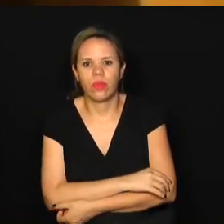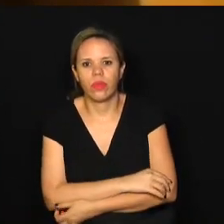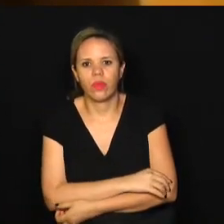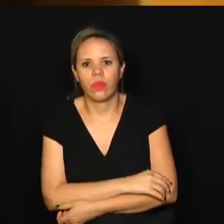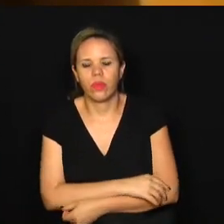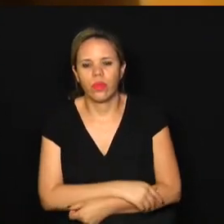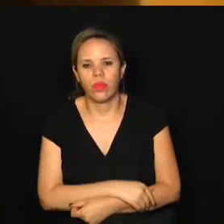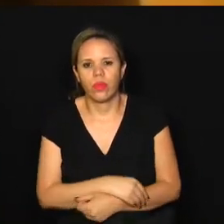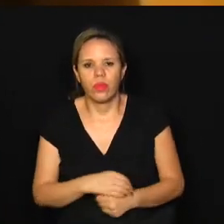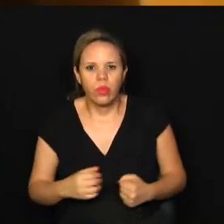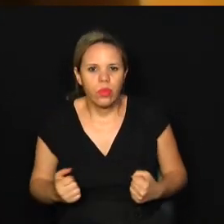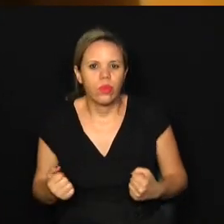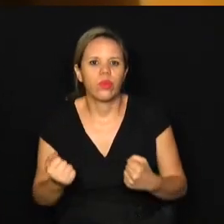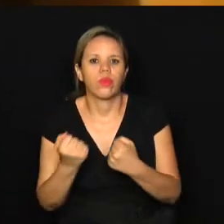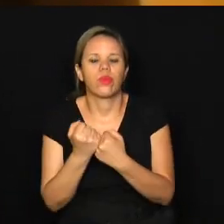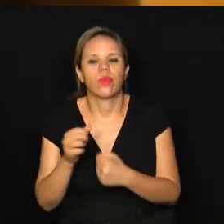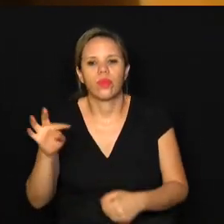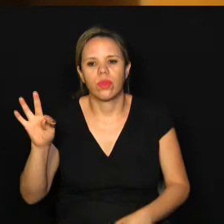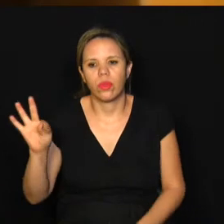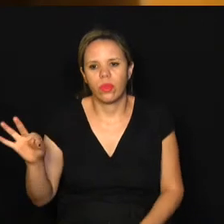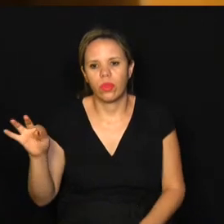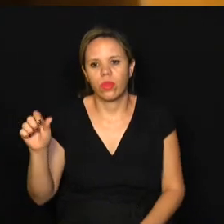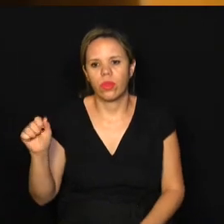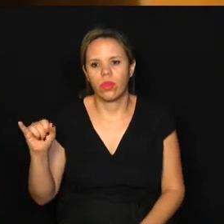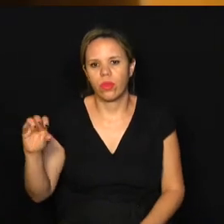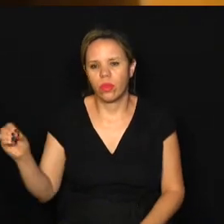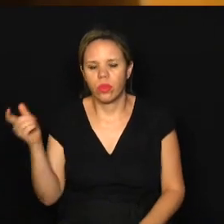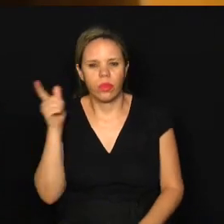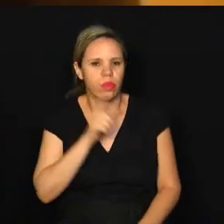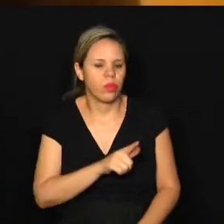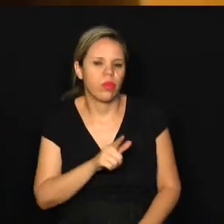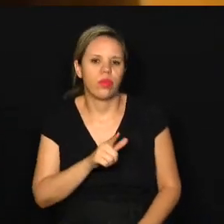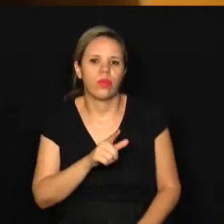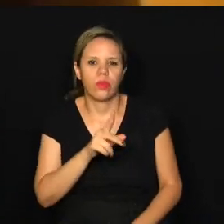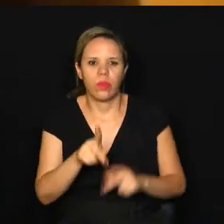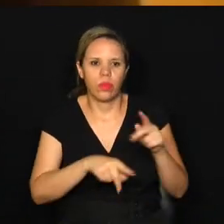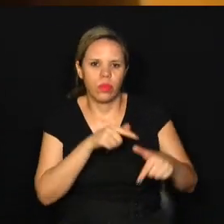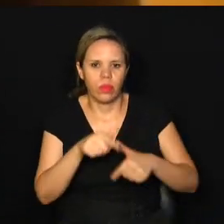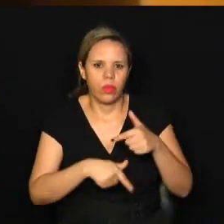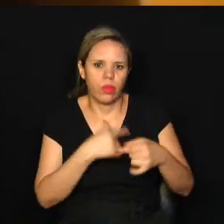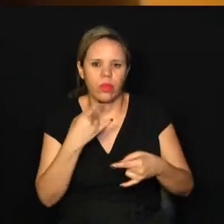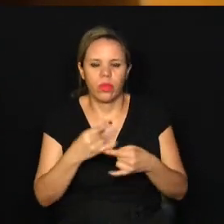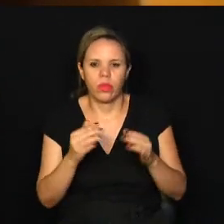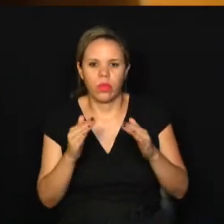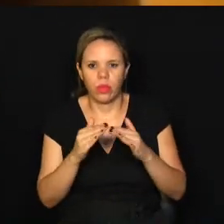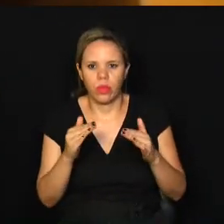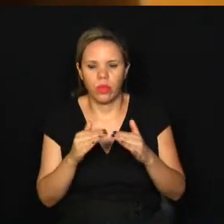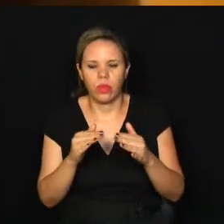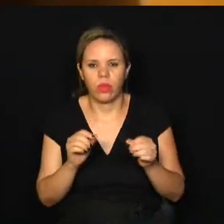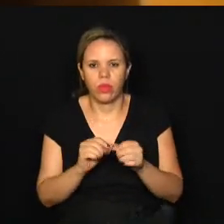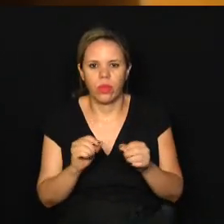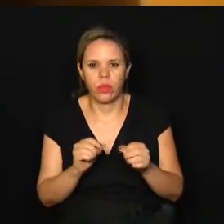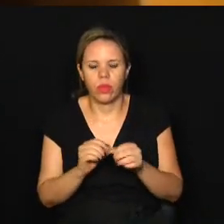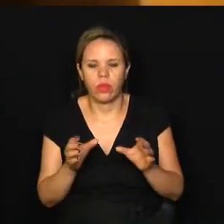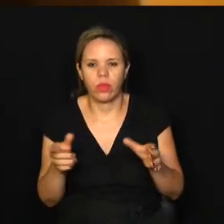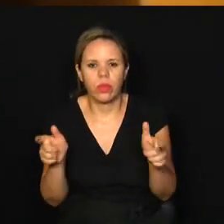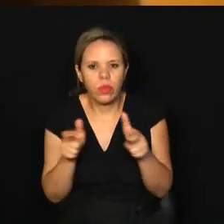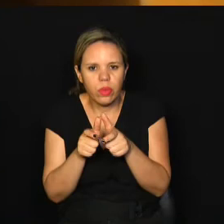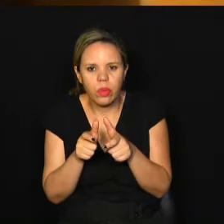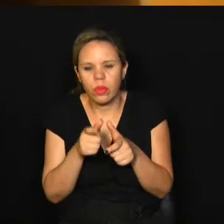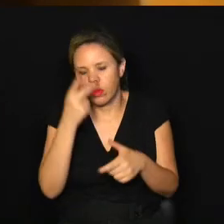com o apoio aí do Tarcísio, a gente conseguiu colocar o pessoal em home office, e uma equipe pequena